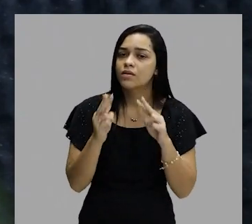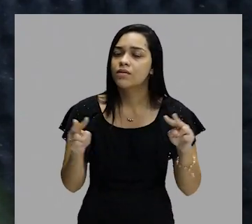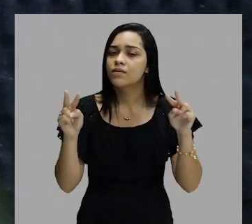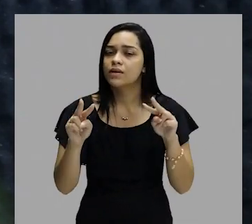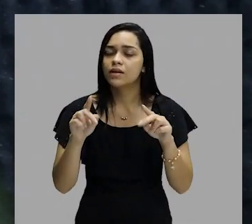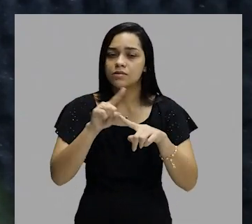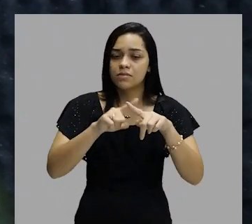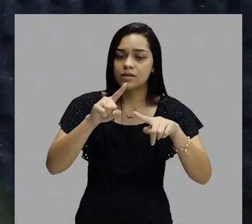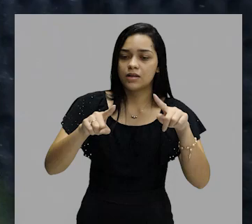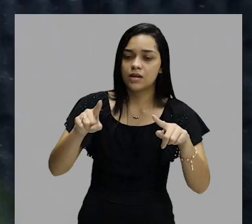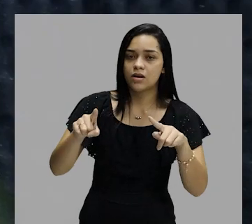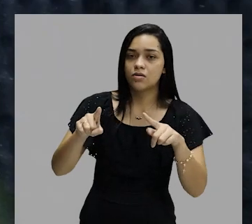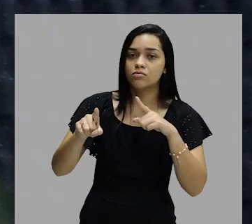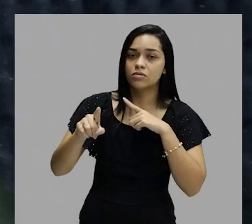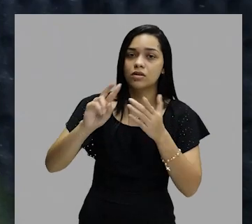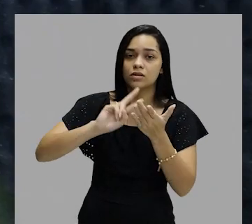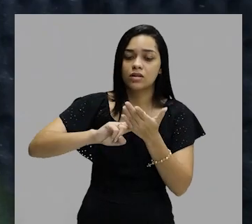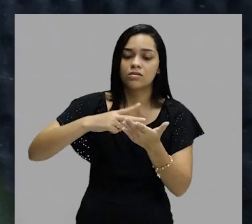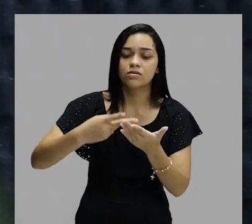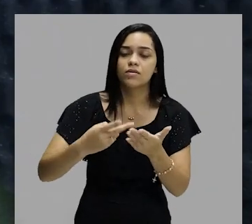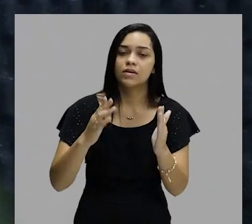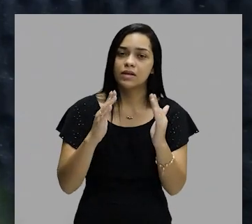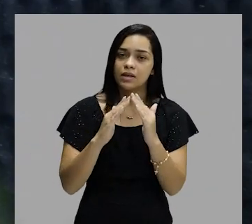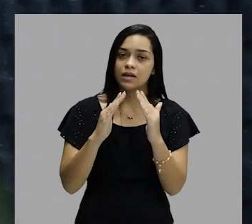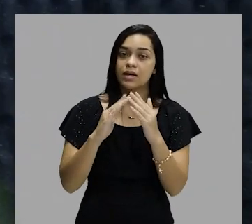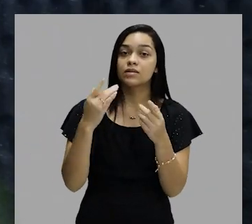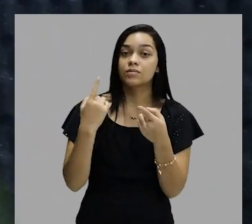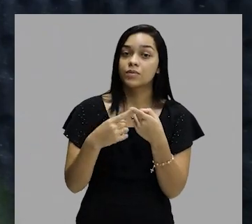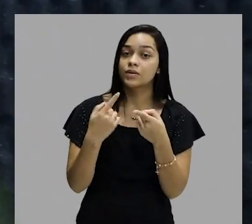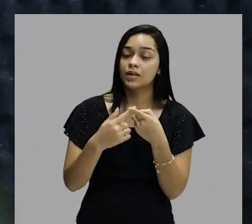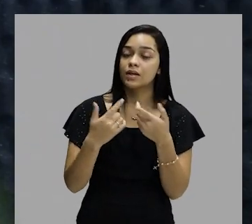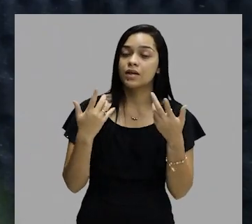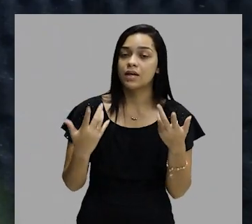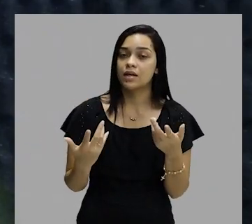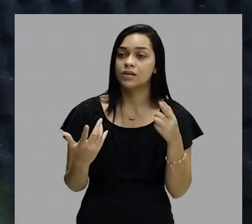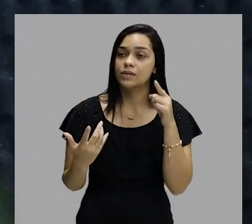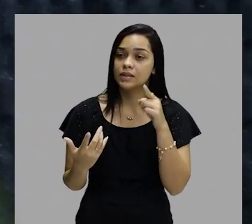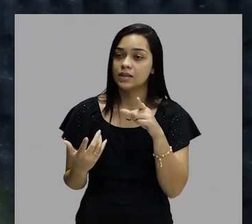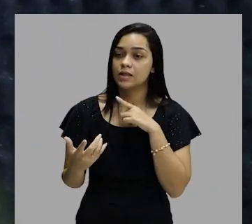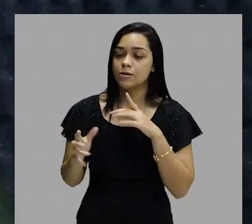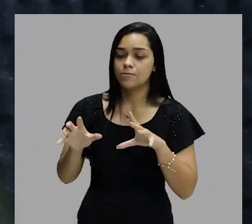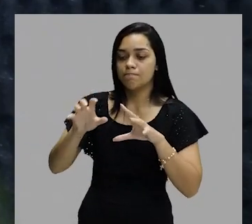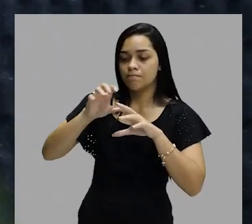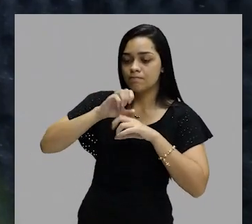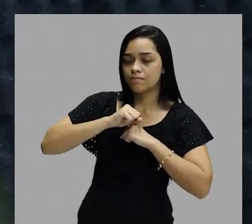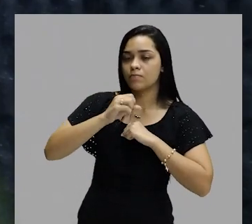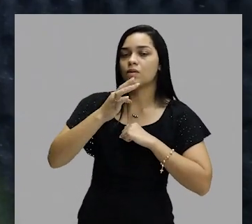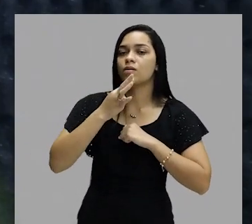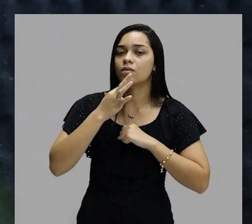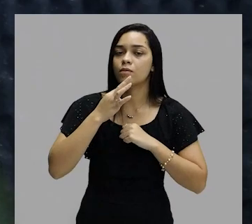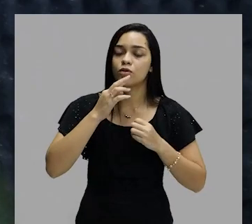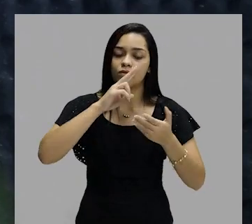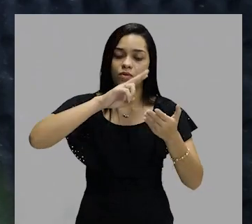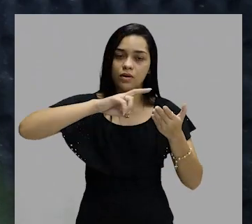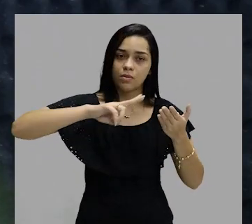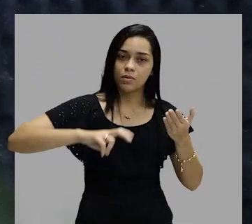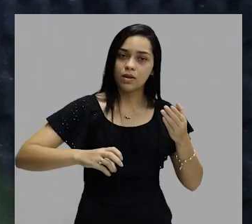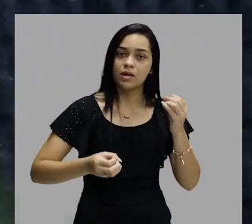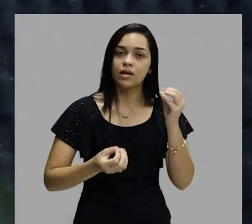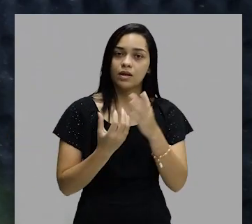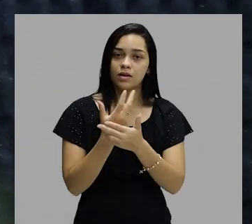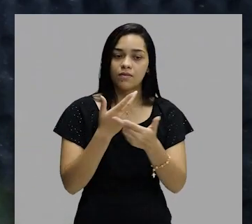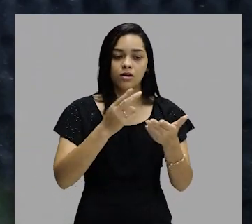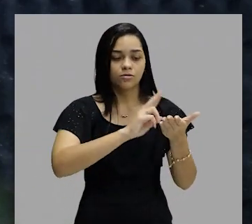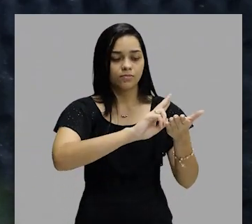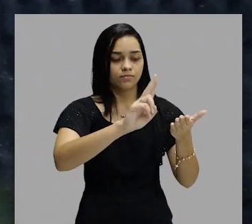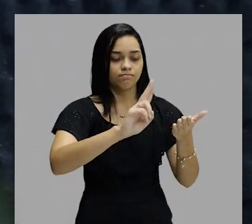material, faça tradução em casa, tá? Porque é uma forma de você adquirir conhecimento e vocabulário. Crie